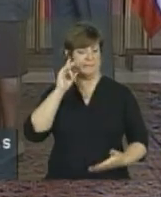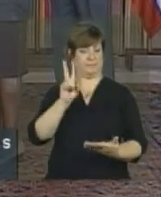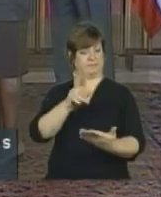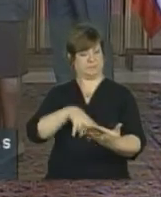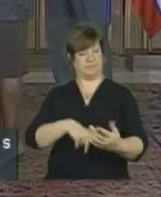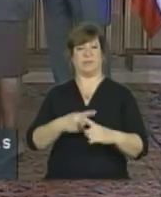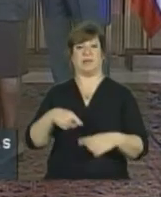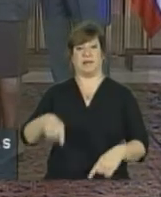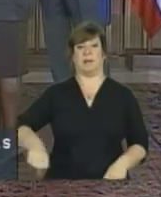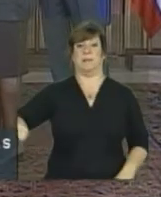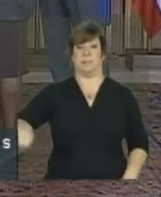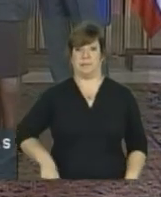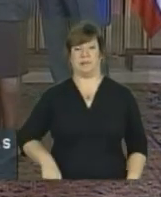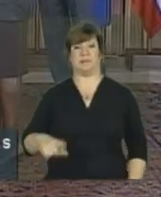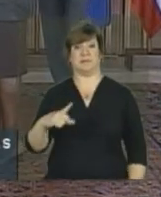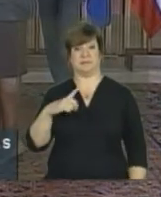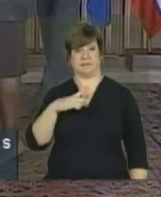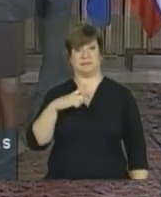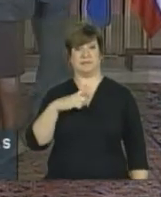embaixador tem